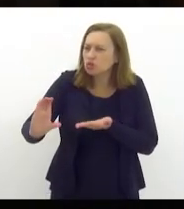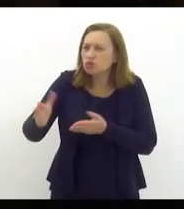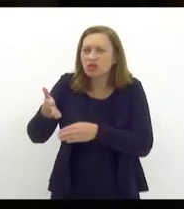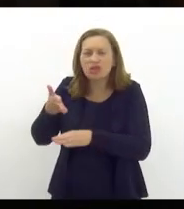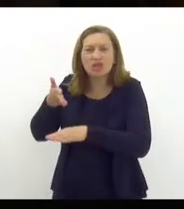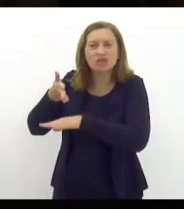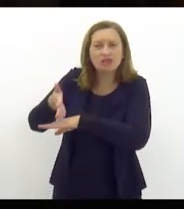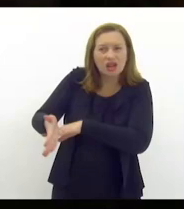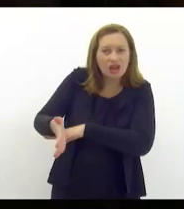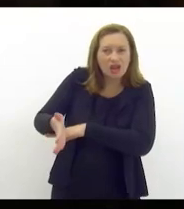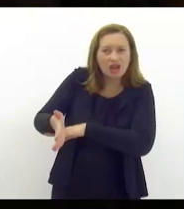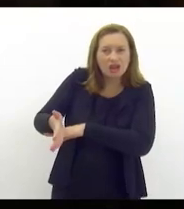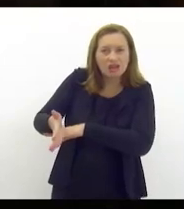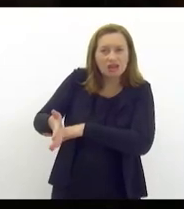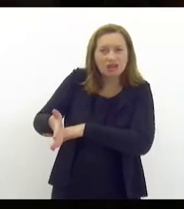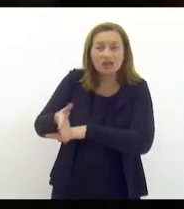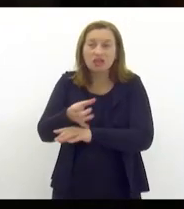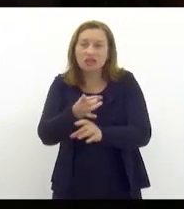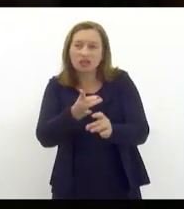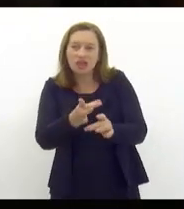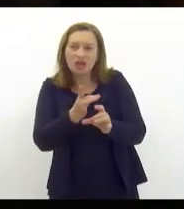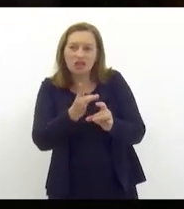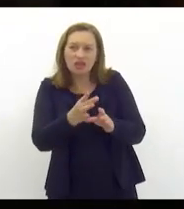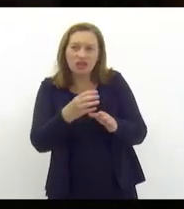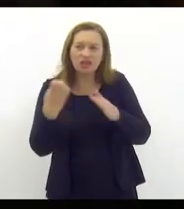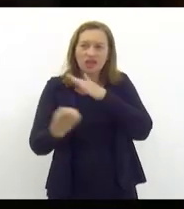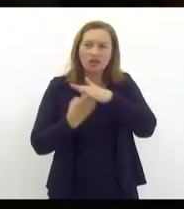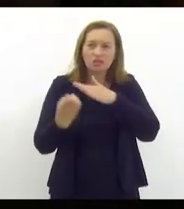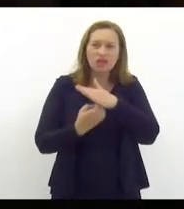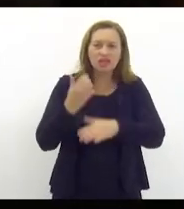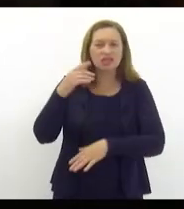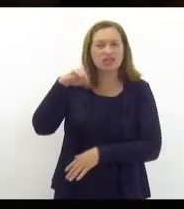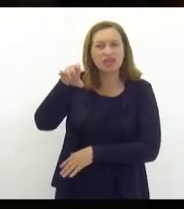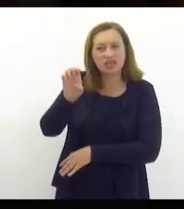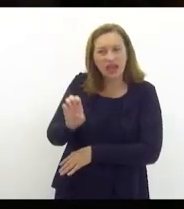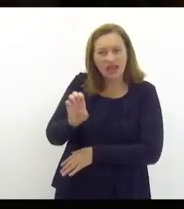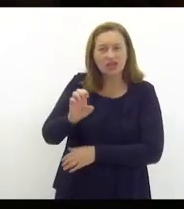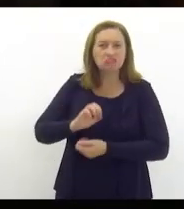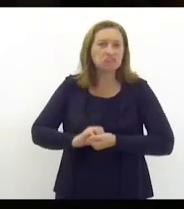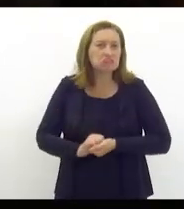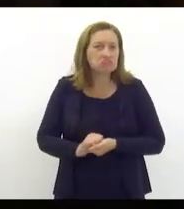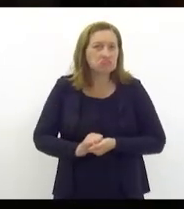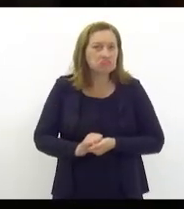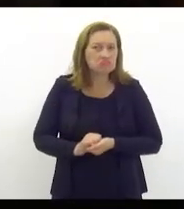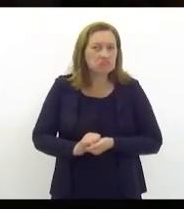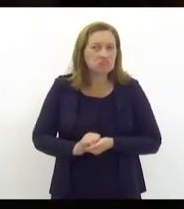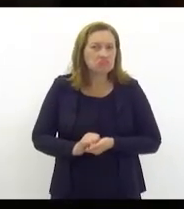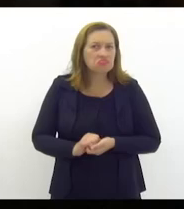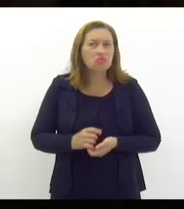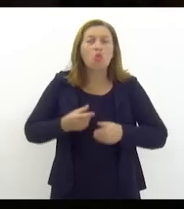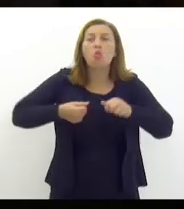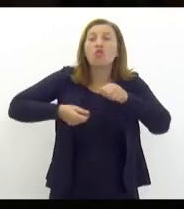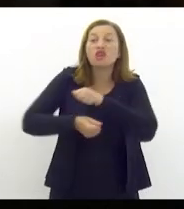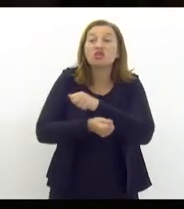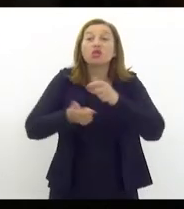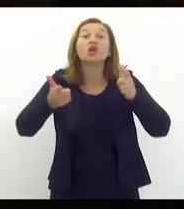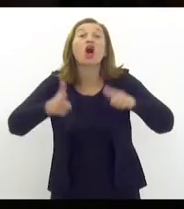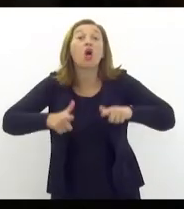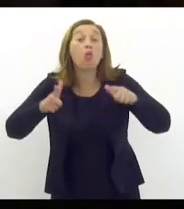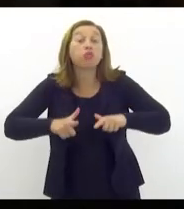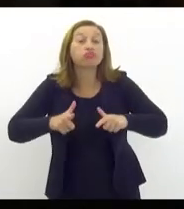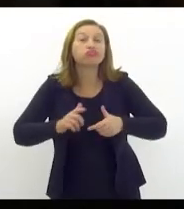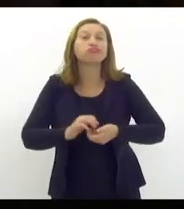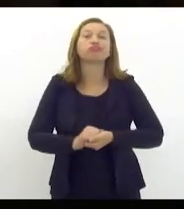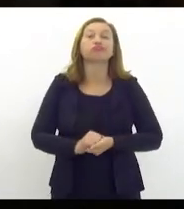entraram da concessão da SEDAE à iniciativa privada. Cadê os investimentos